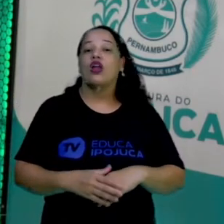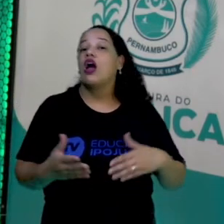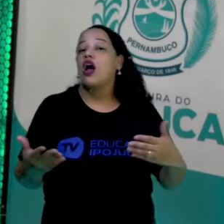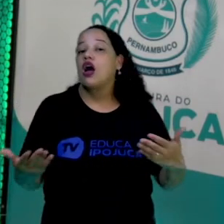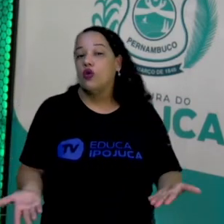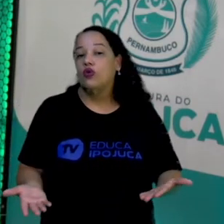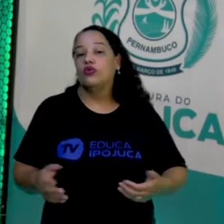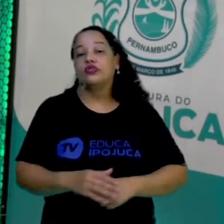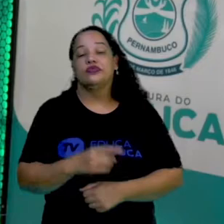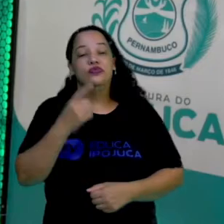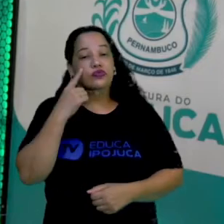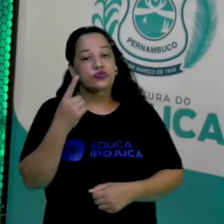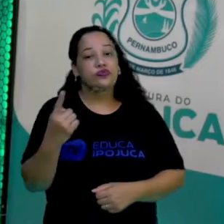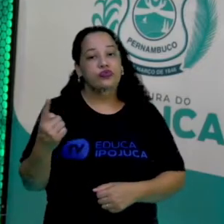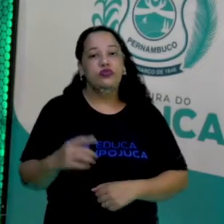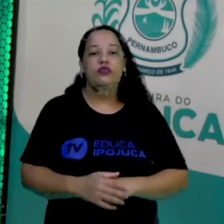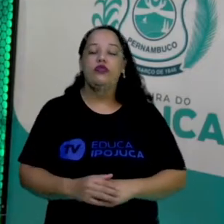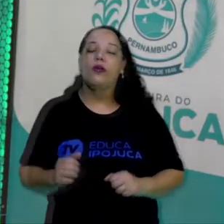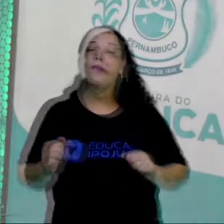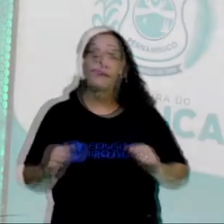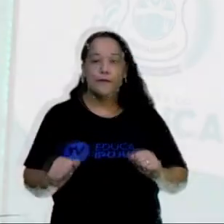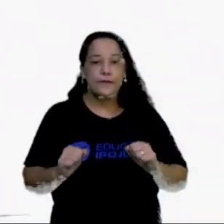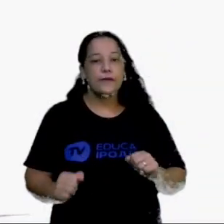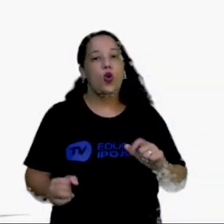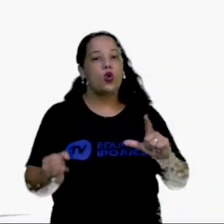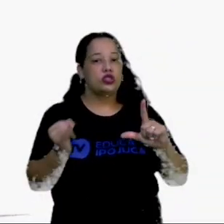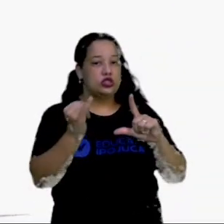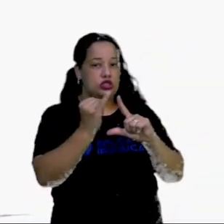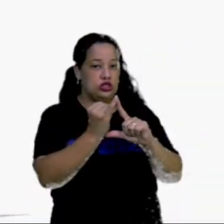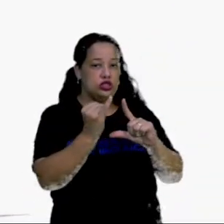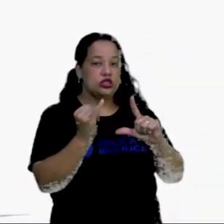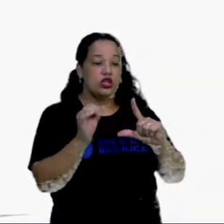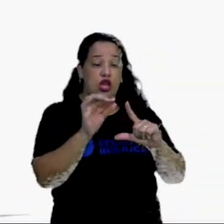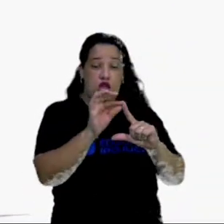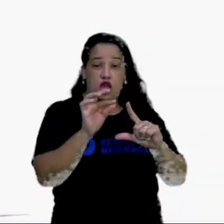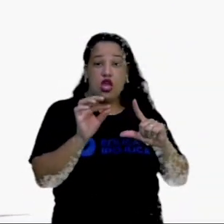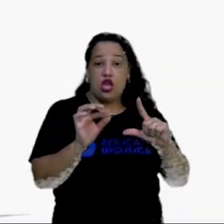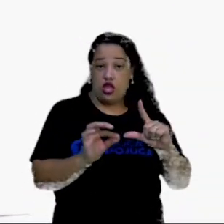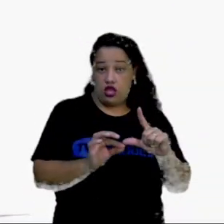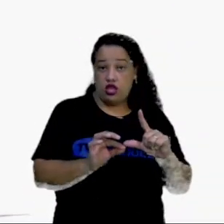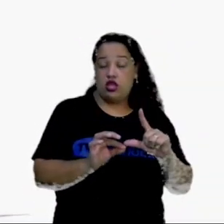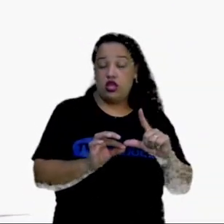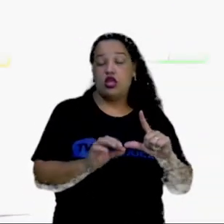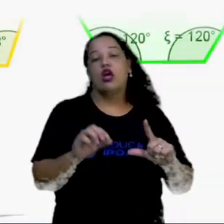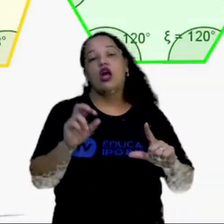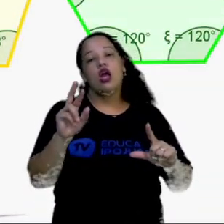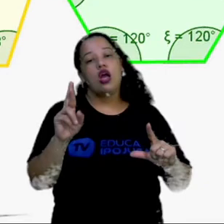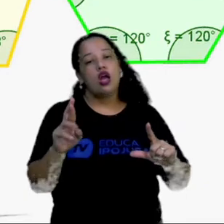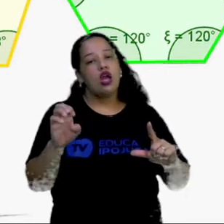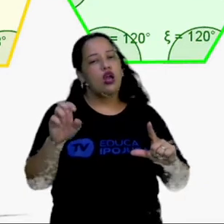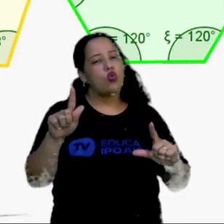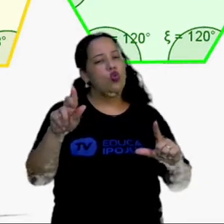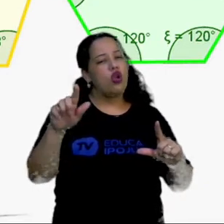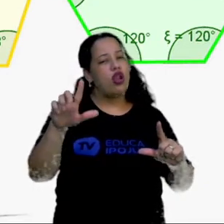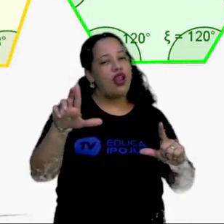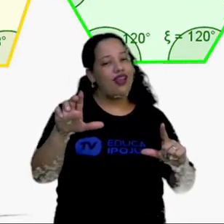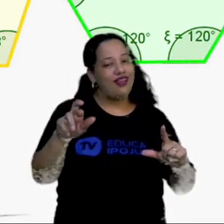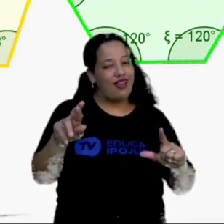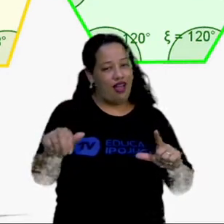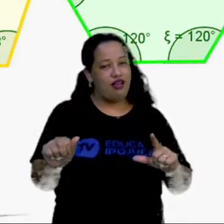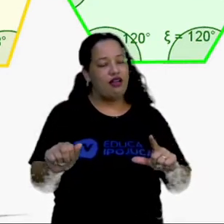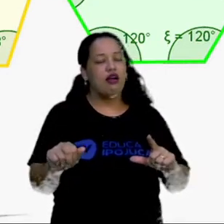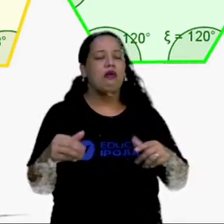Os polígonos podem ser divididos em regulares e irregulares. Os polígonos regulares,